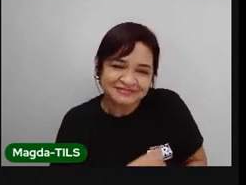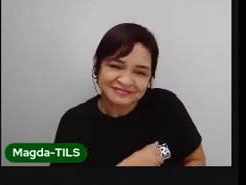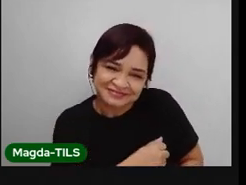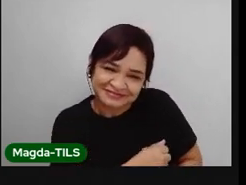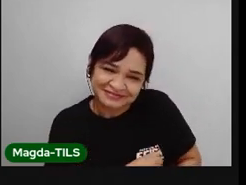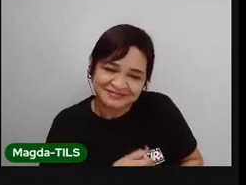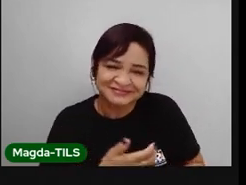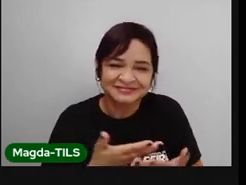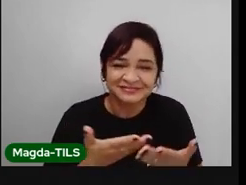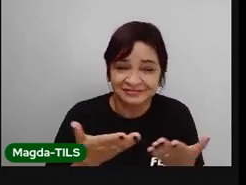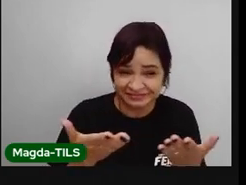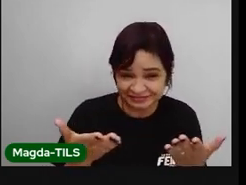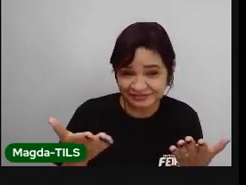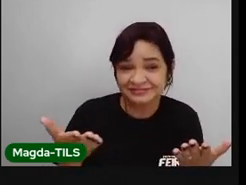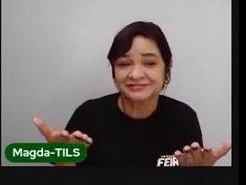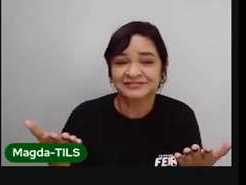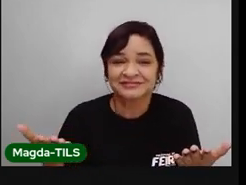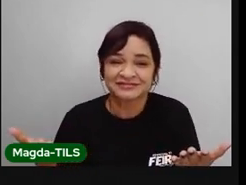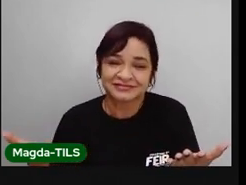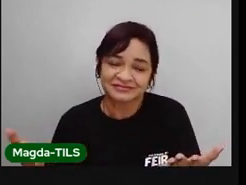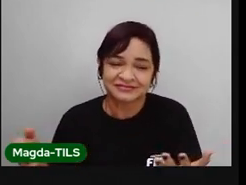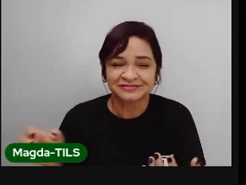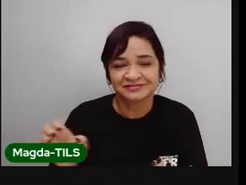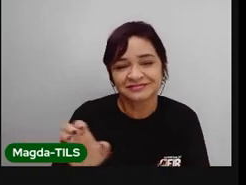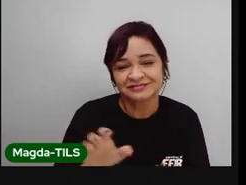saudade doce.